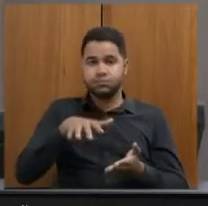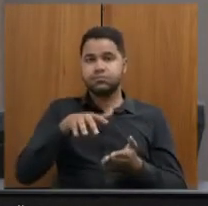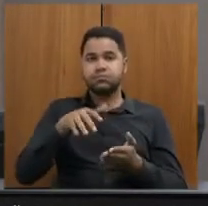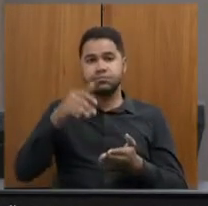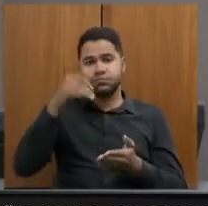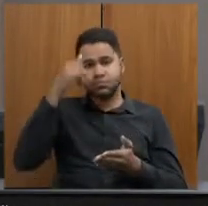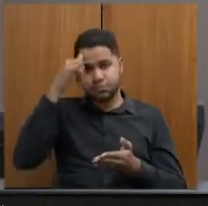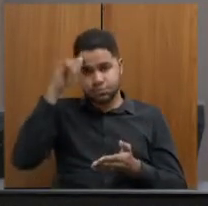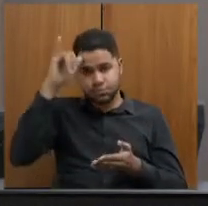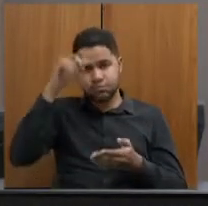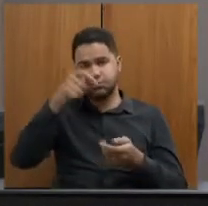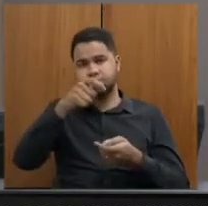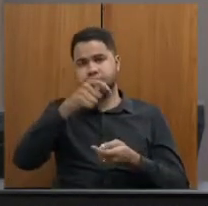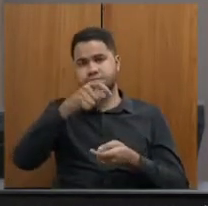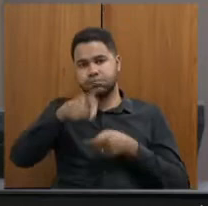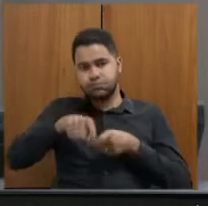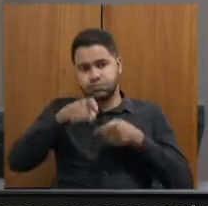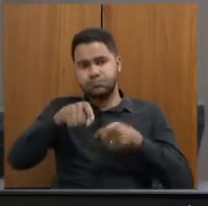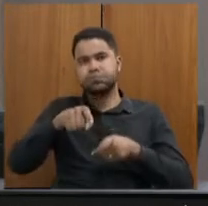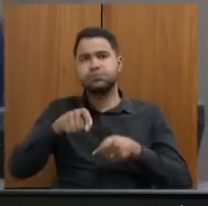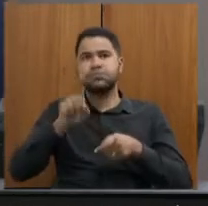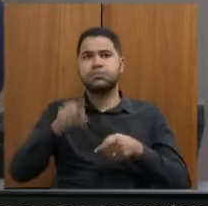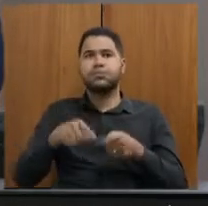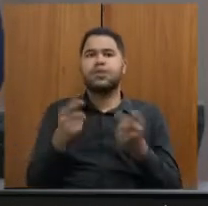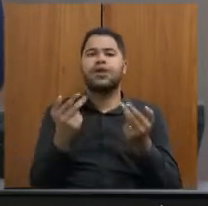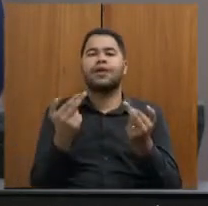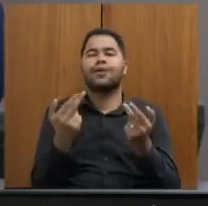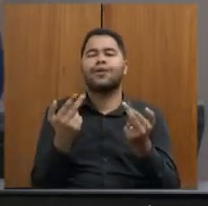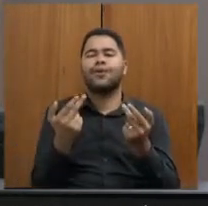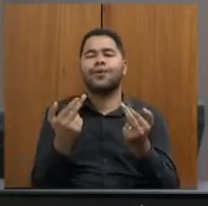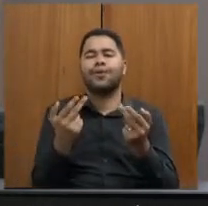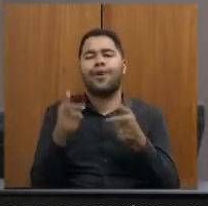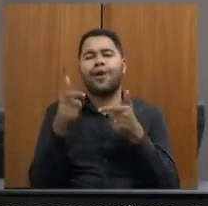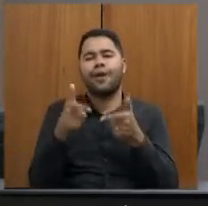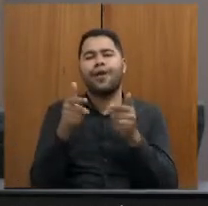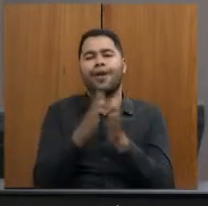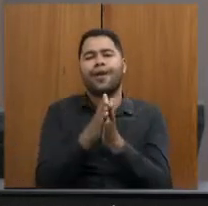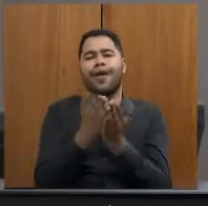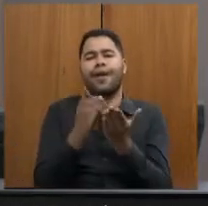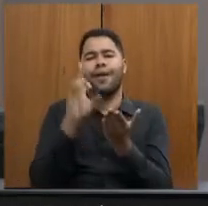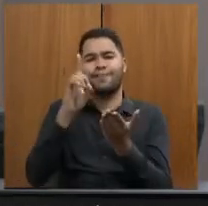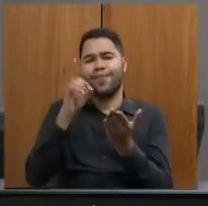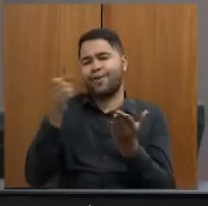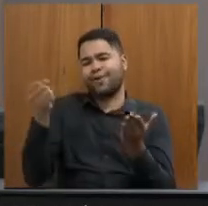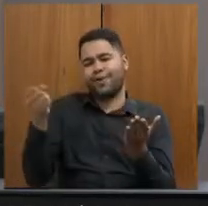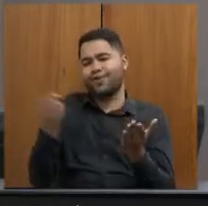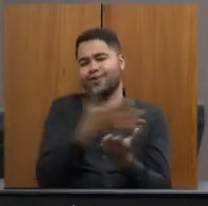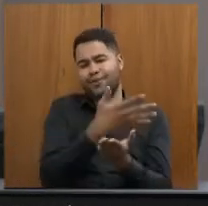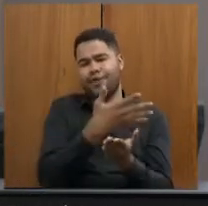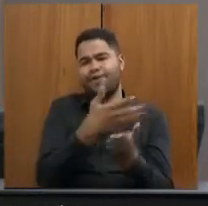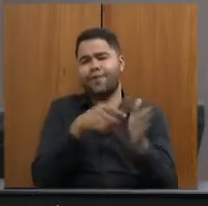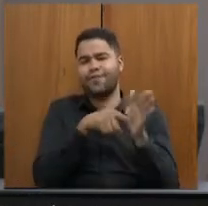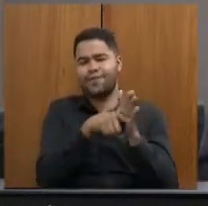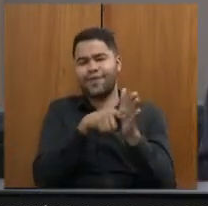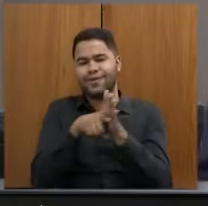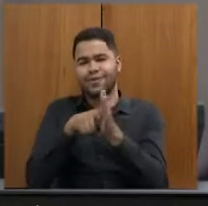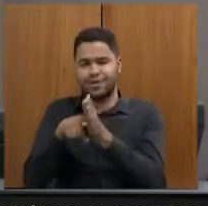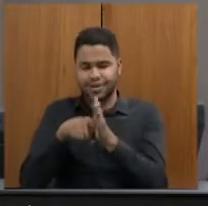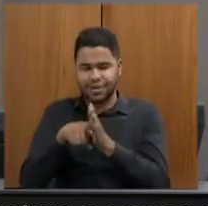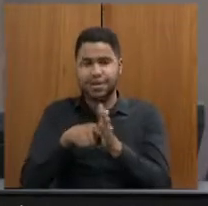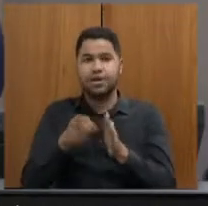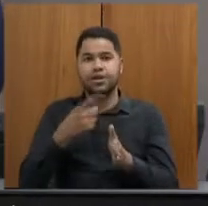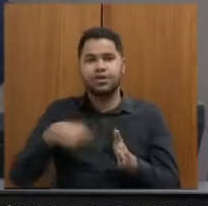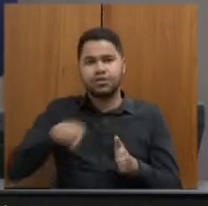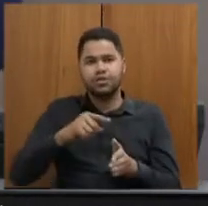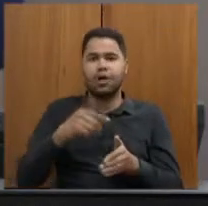que todos nós conhecemos aí que são as bíblias né da Inovação e da pesquisa né que que a